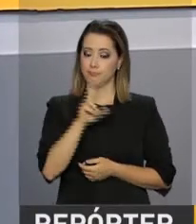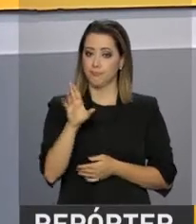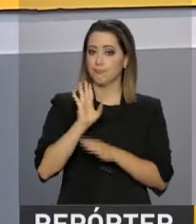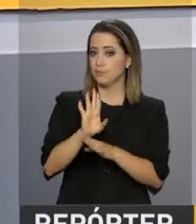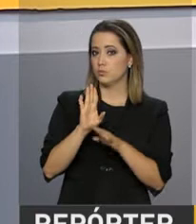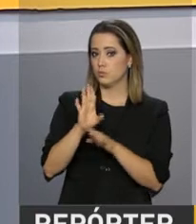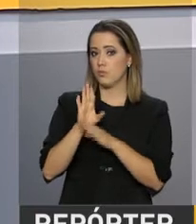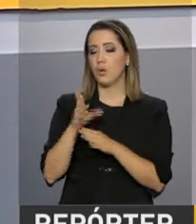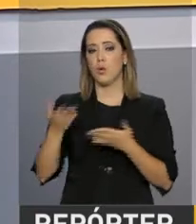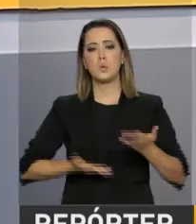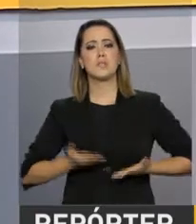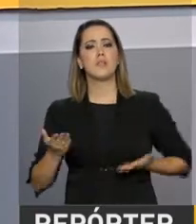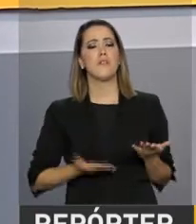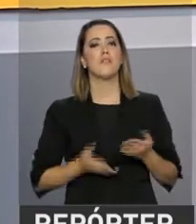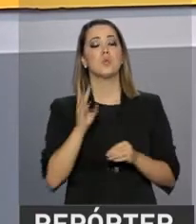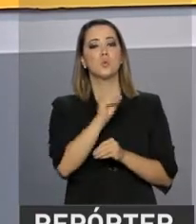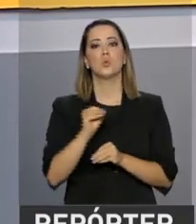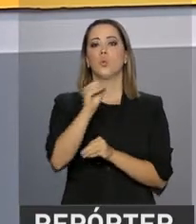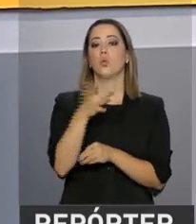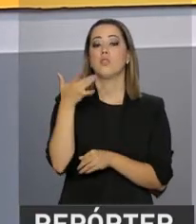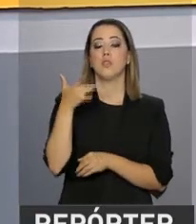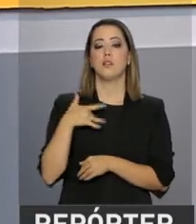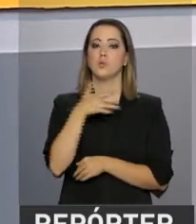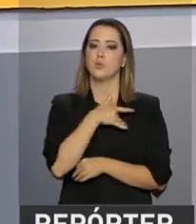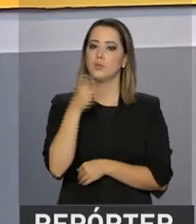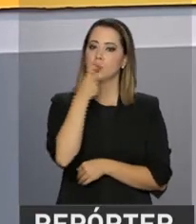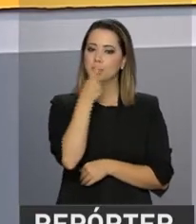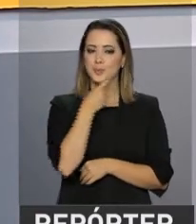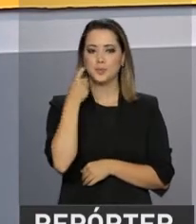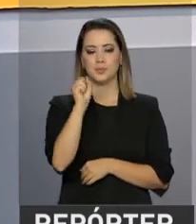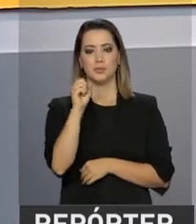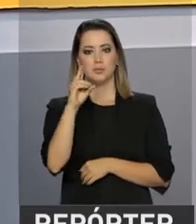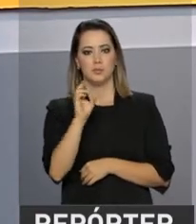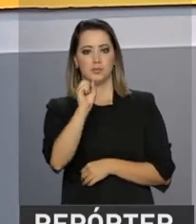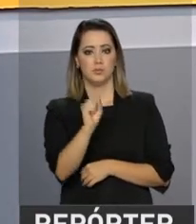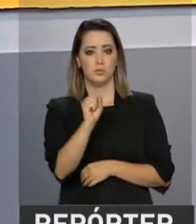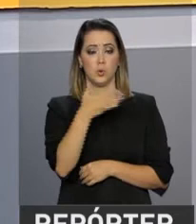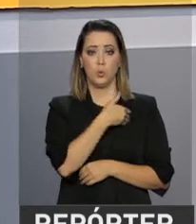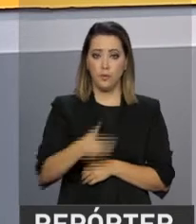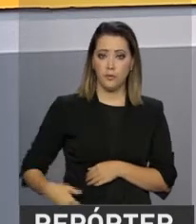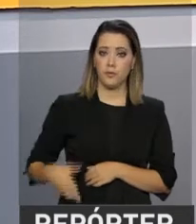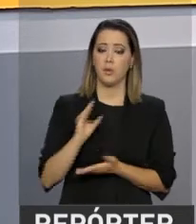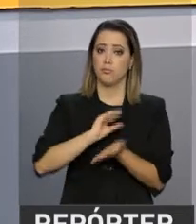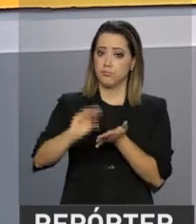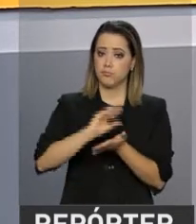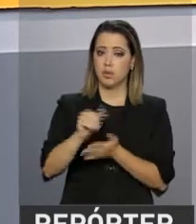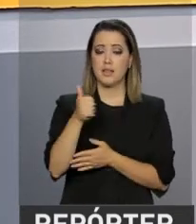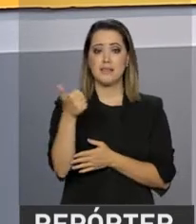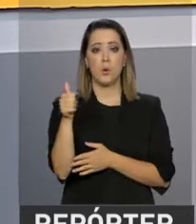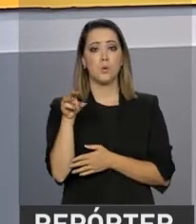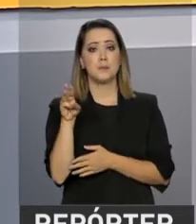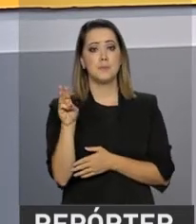reais vão reforçar os serviços de saúde bucal no sistema único de saúde de acordo com o governo os recursos vão beneficiar